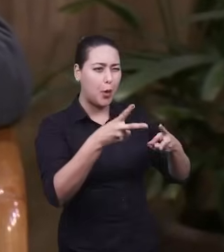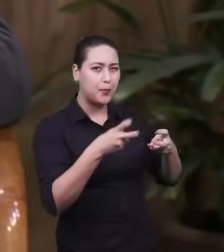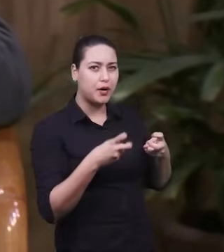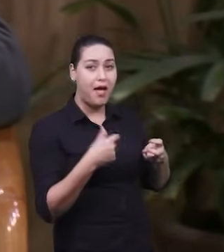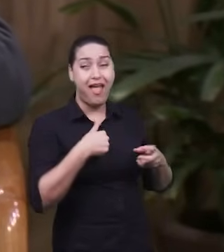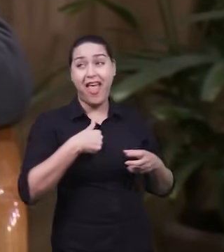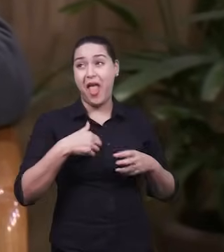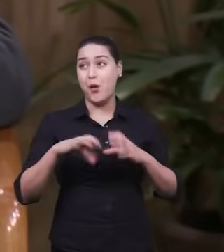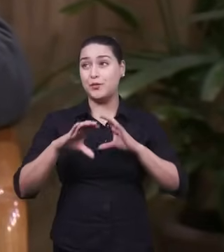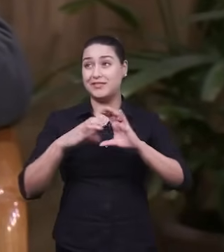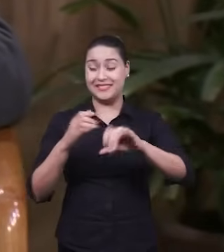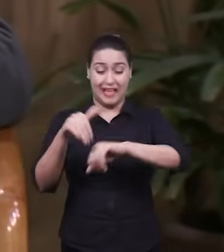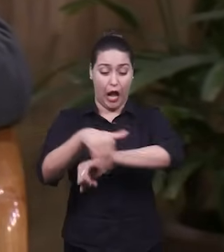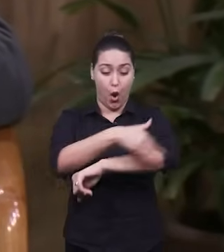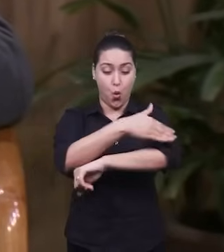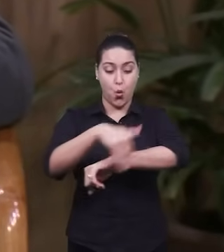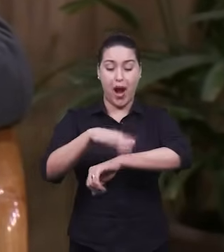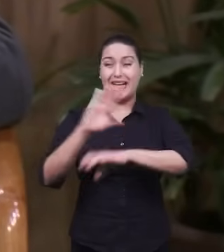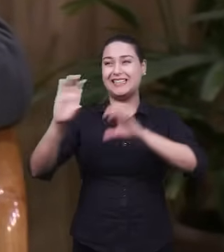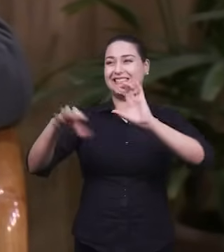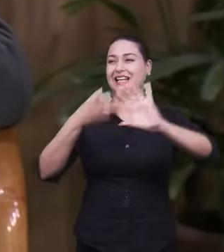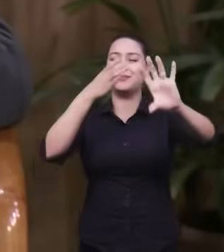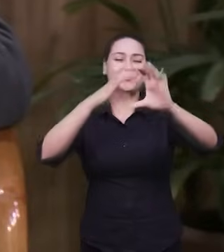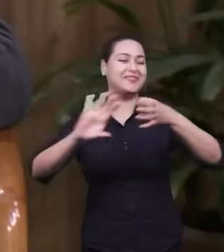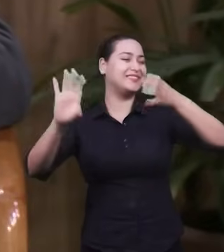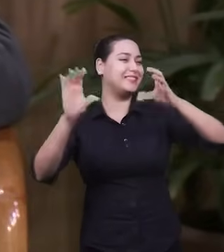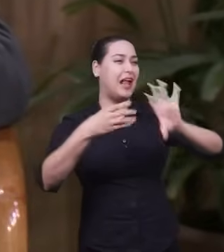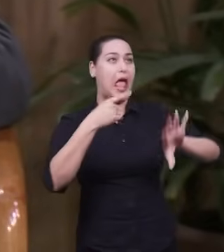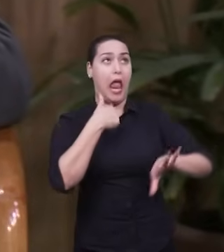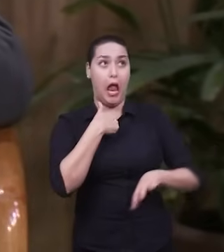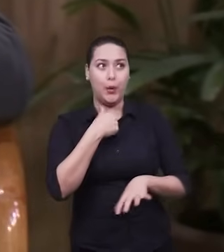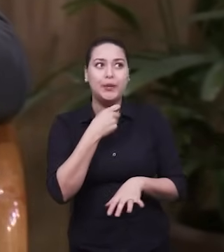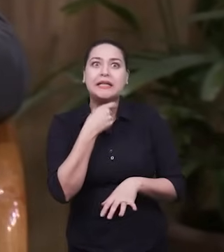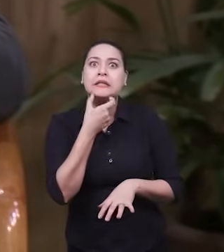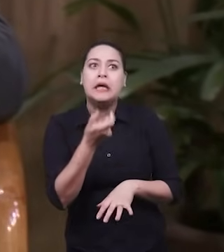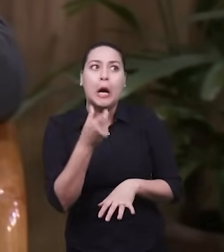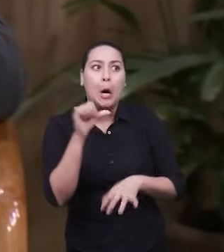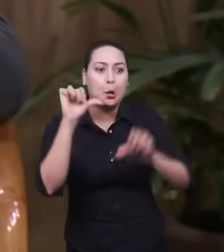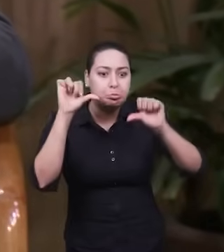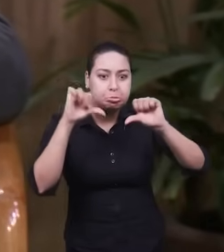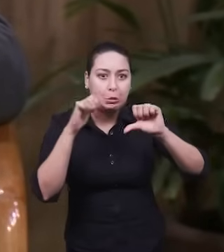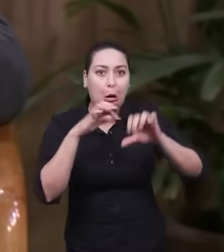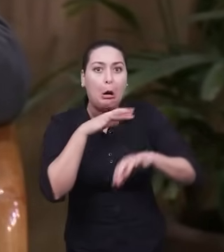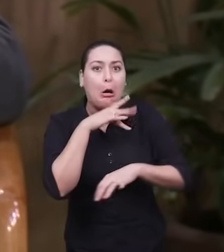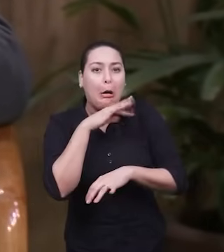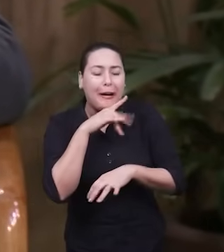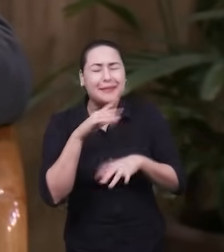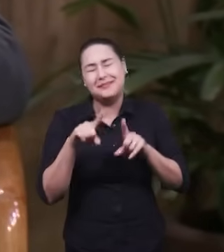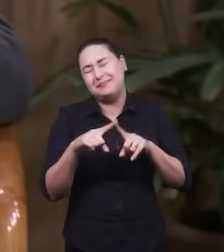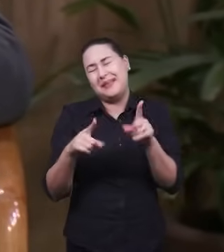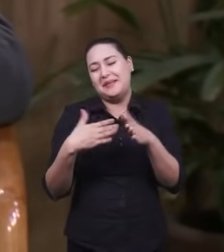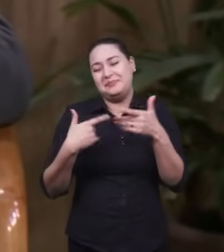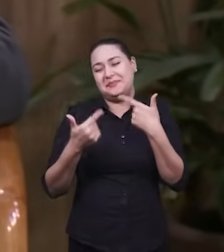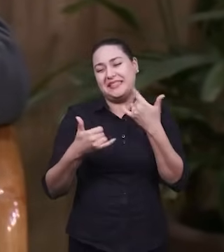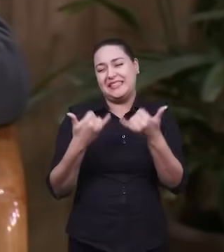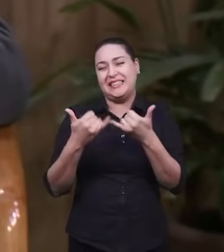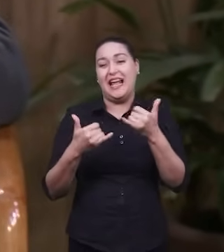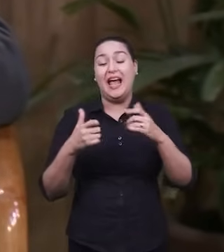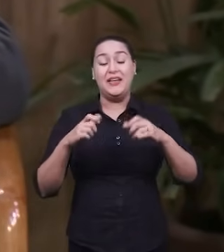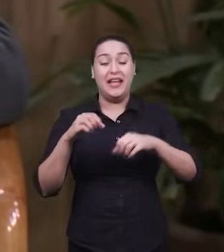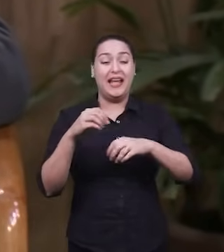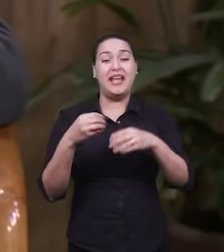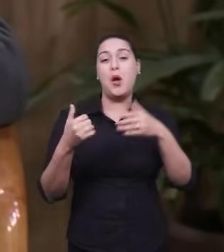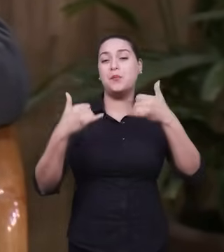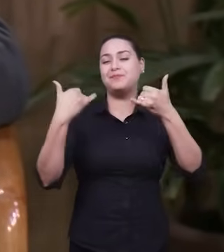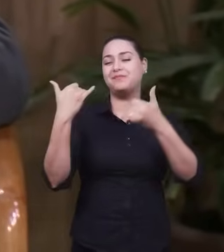estava indo cantando. Eu não recomendo muito me ouvir cantar, mas eu estava indo cantando, estava sozinho, não estava fazendo mal a ninguém. Então eu estava indo cantando dentro do